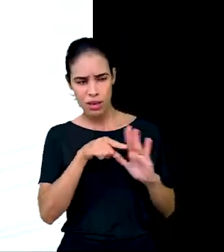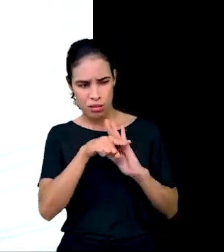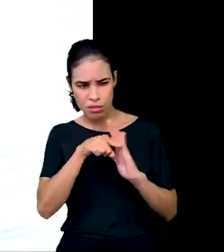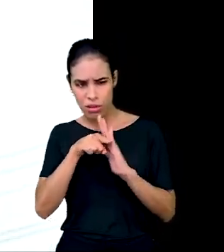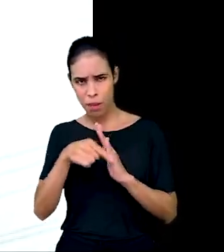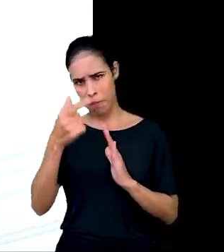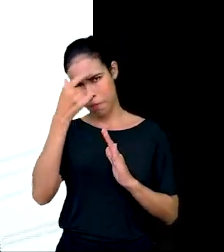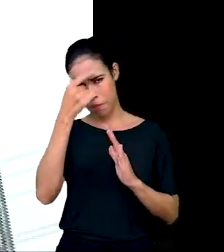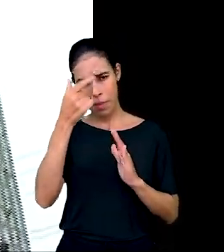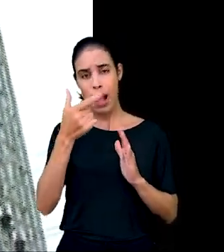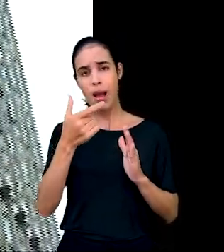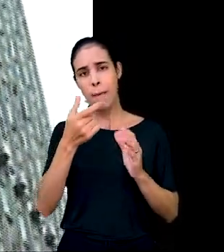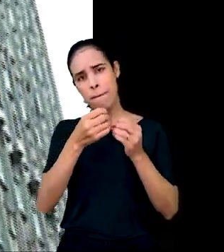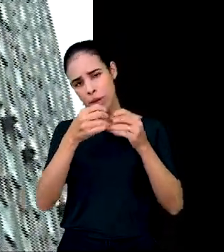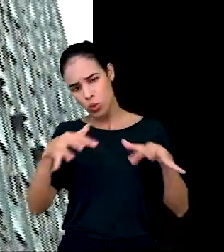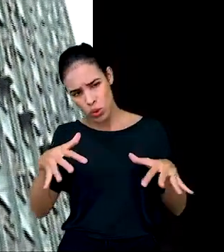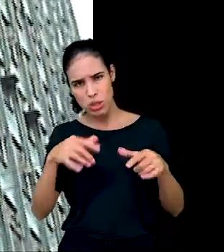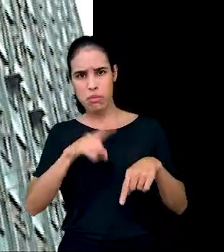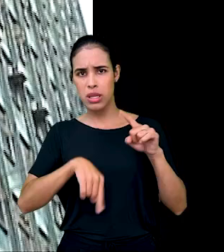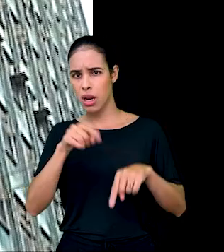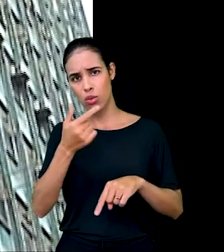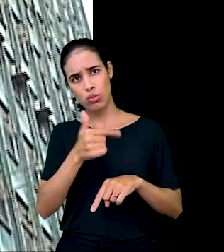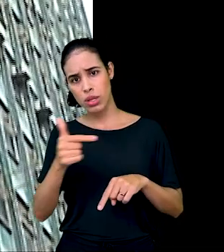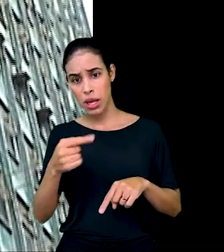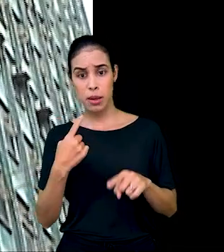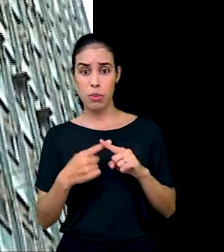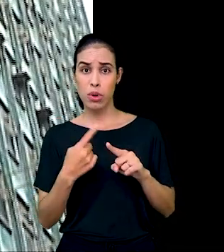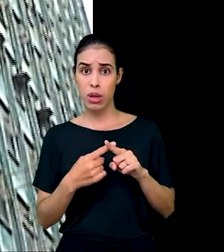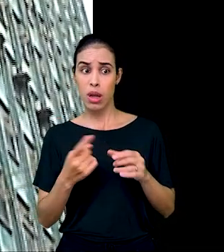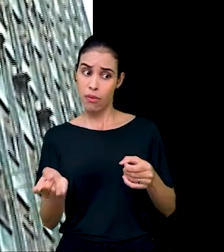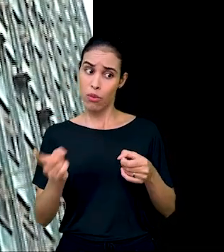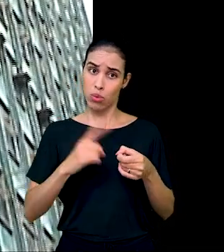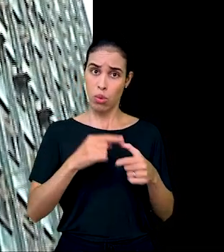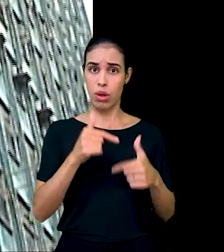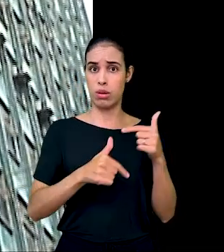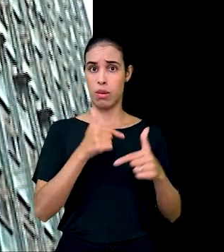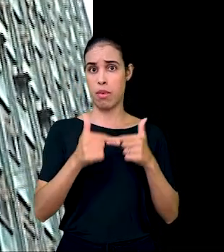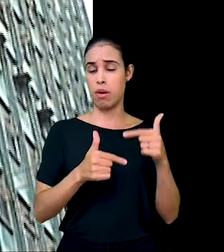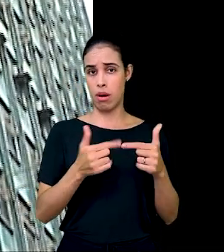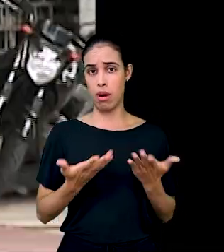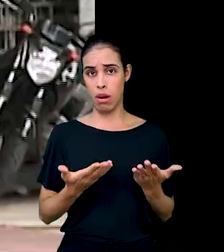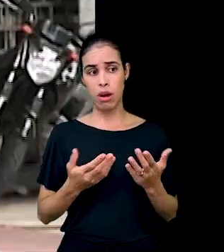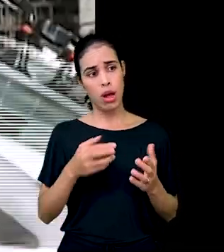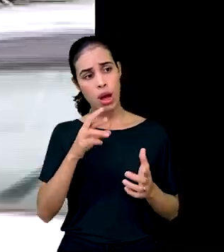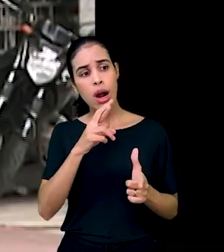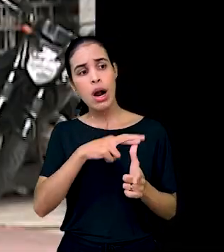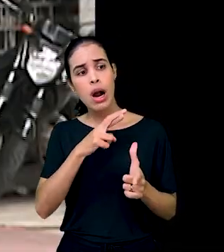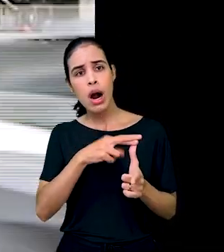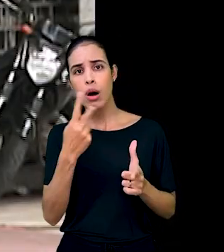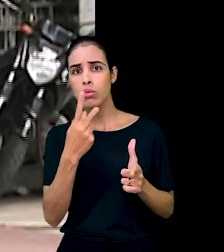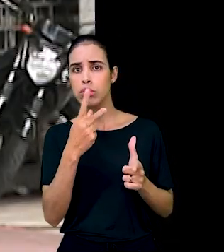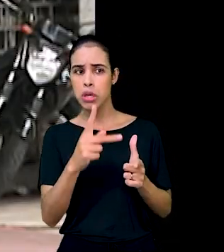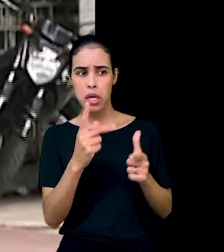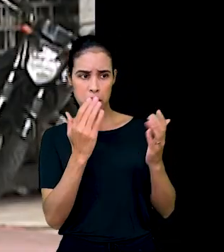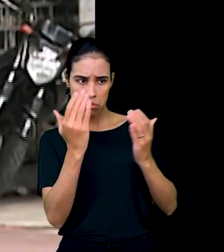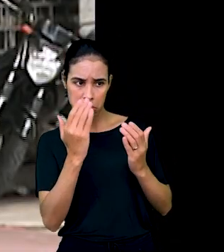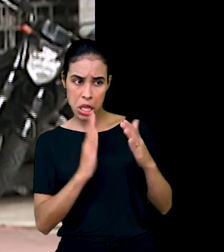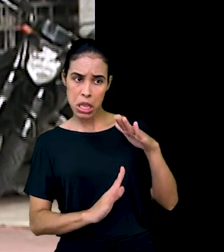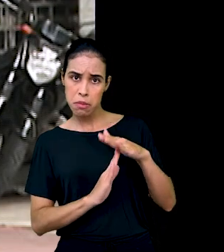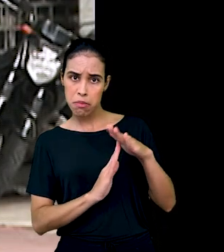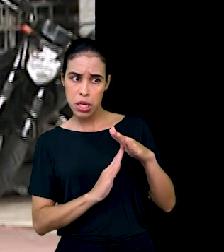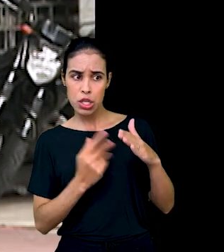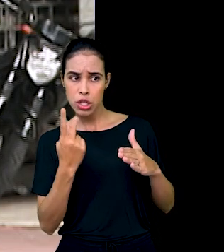TRT, não há dano material enquanto o trabalhador estiver realocado na empresa em função compatível com as